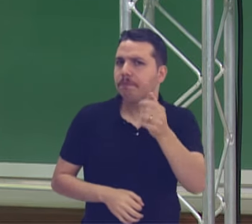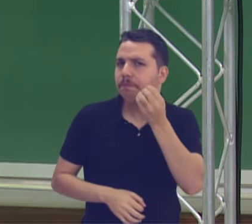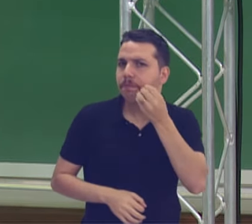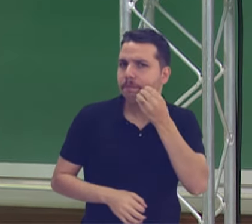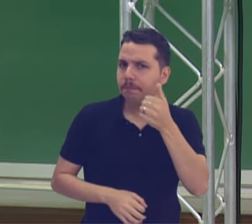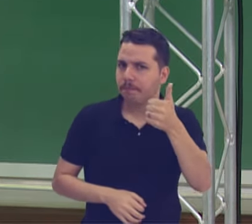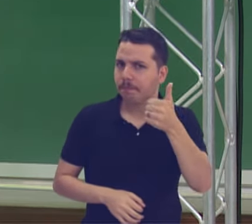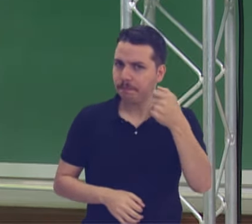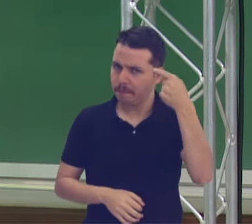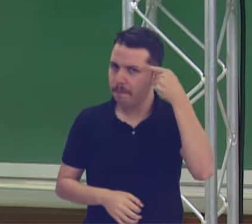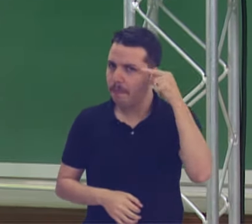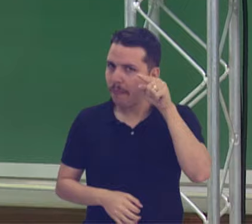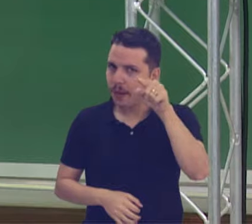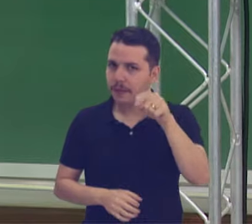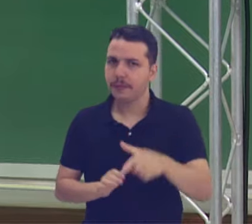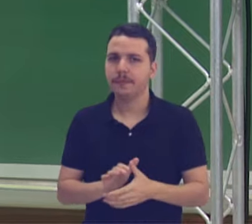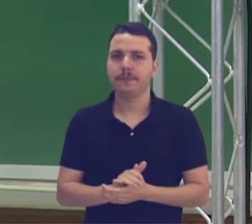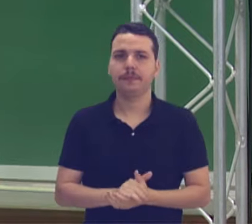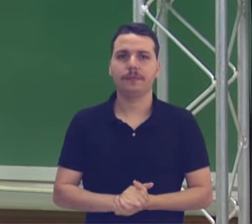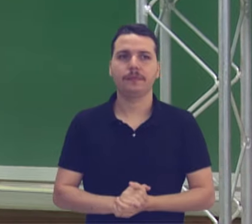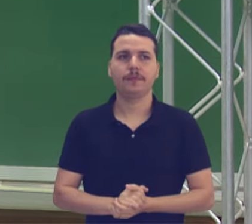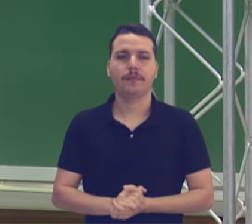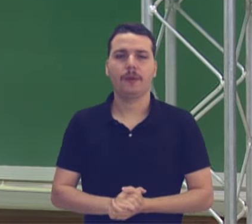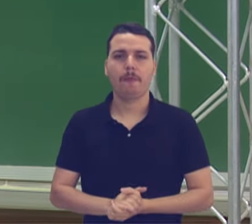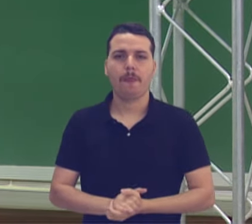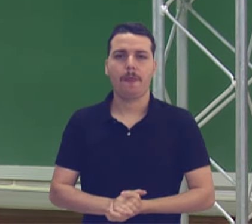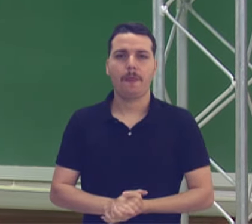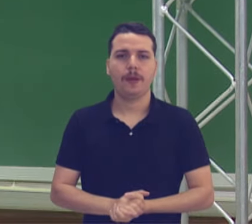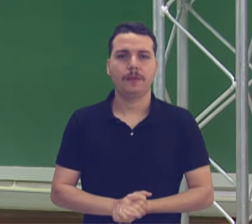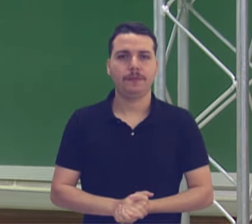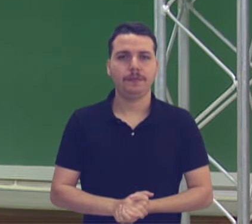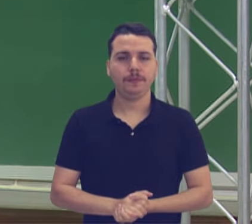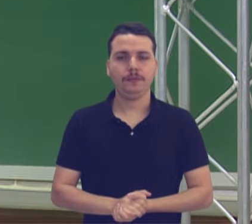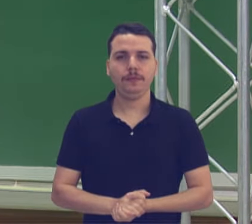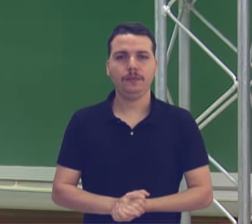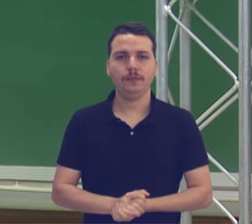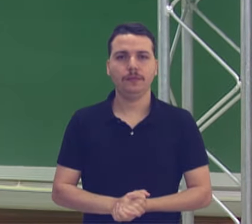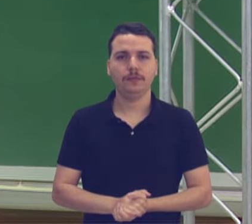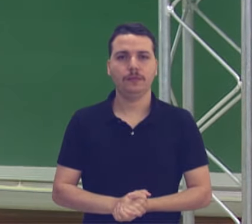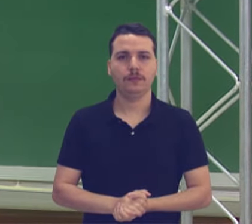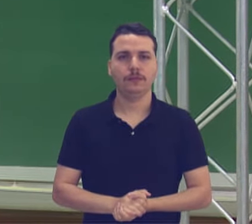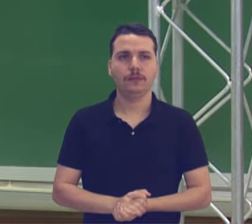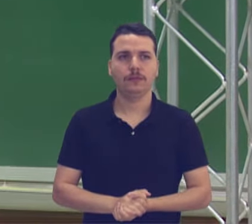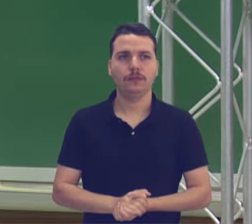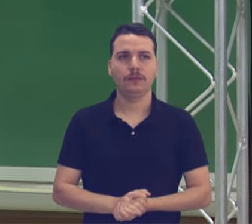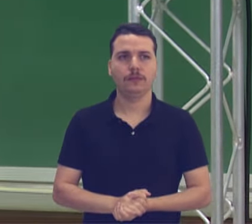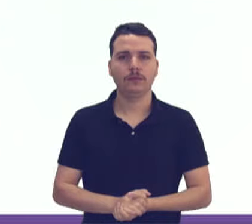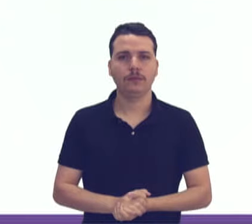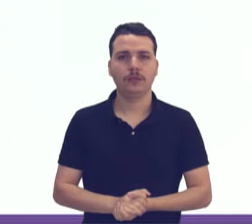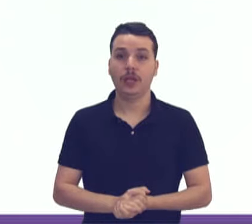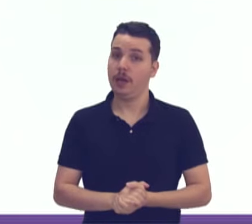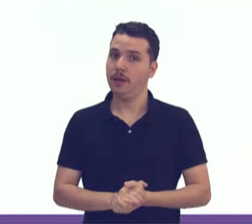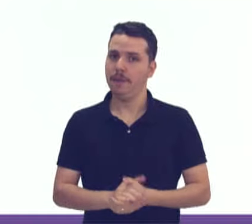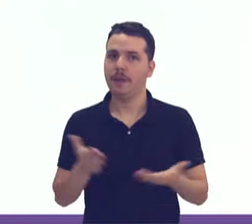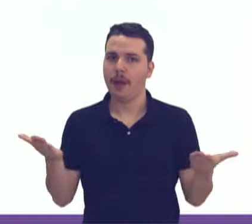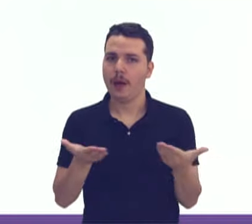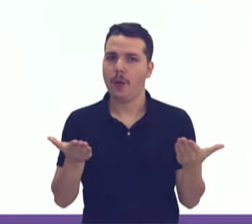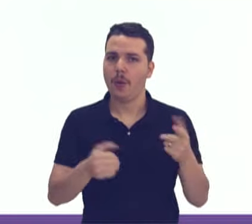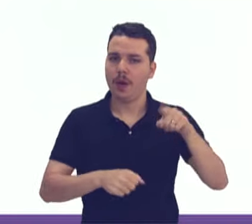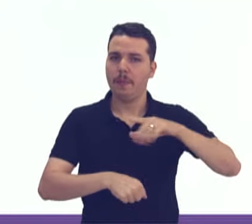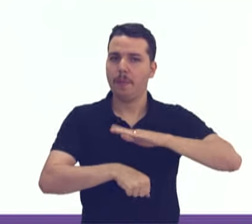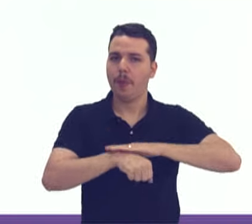mesmo pense nisso ok é bom agora chegou